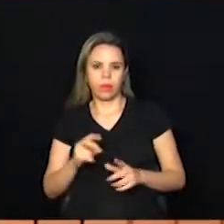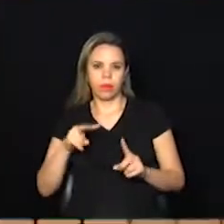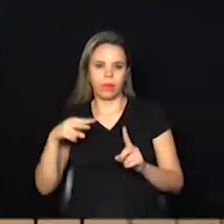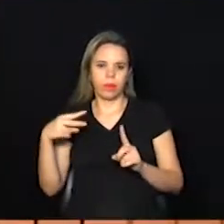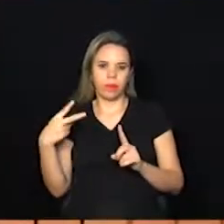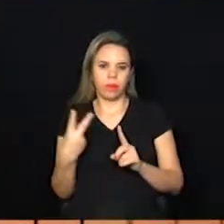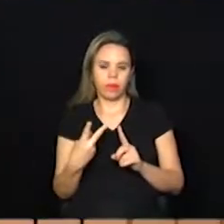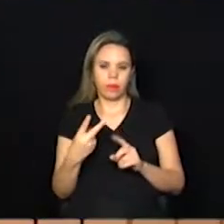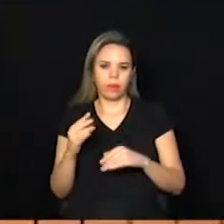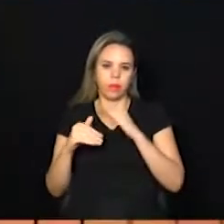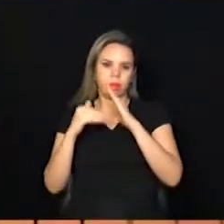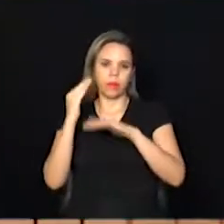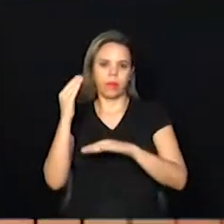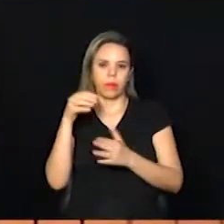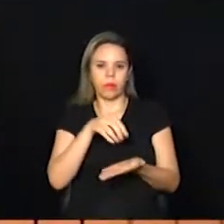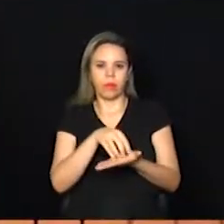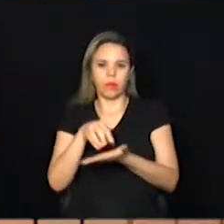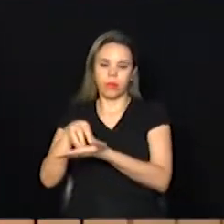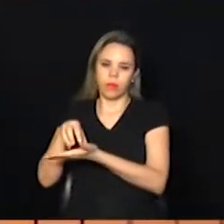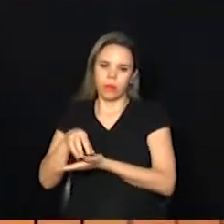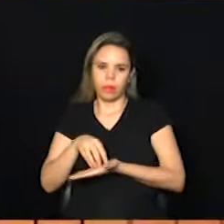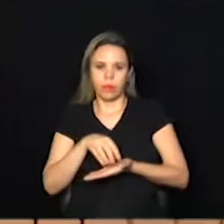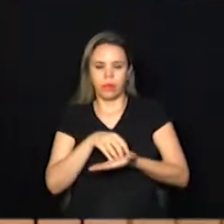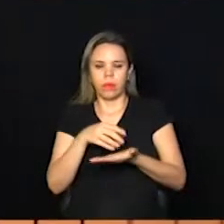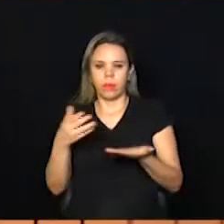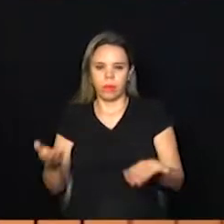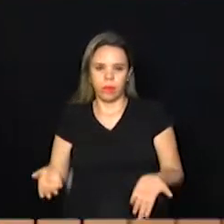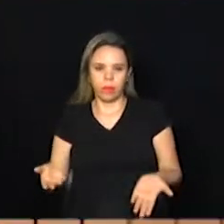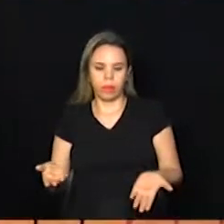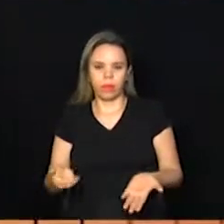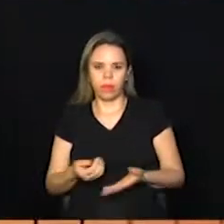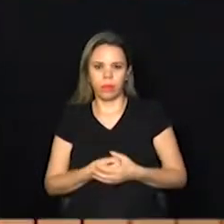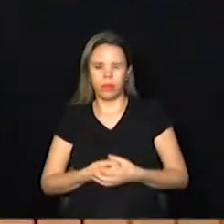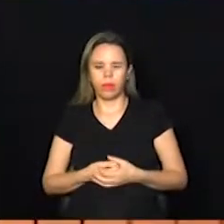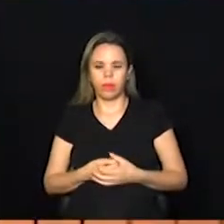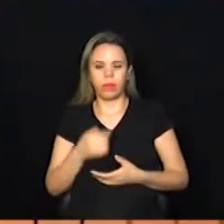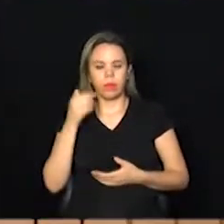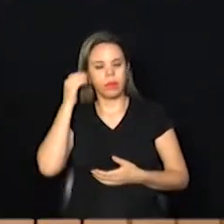da construção da rede, né? A rede